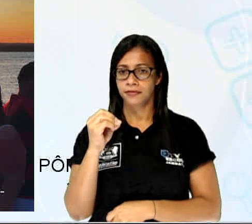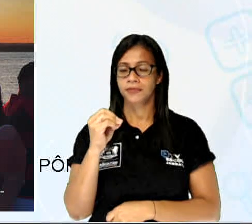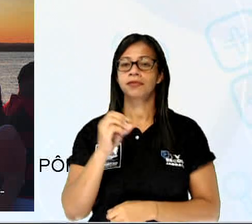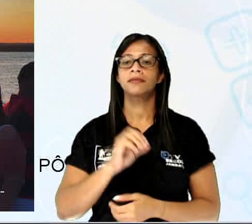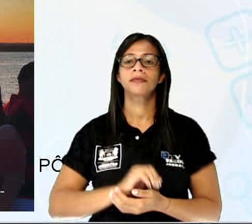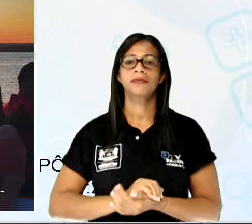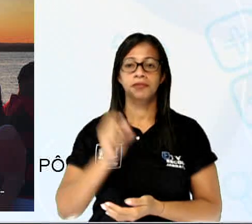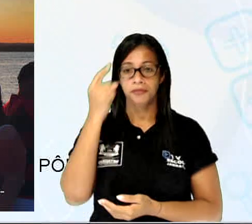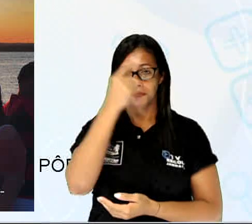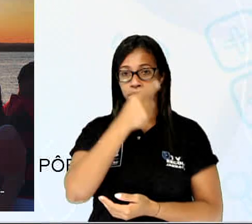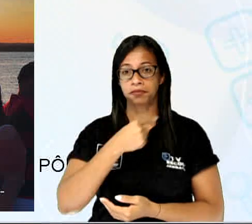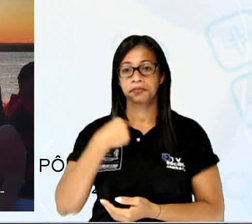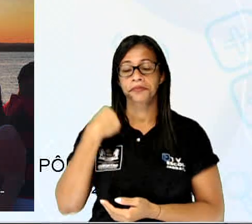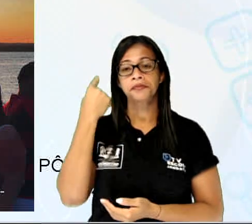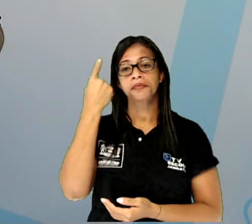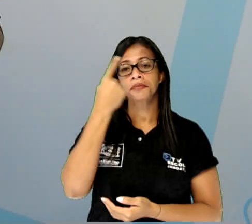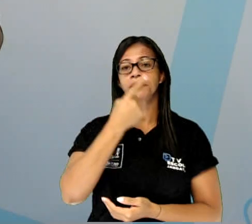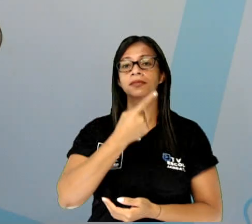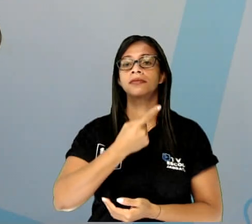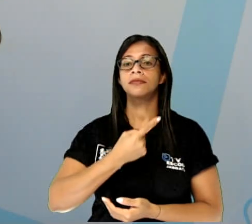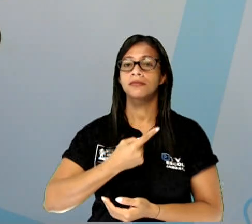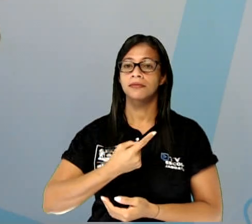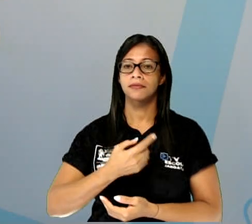Humaitá, e às